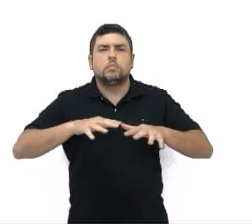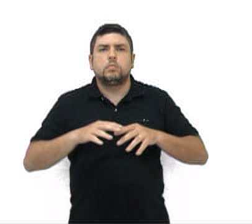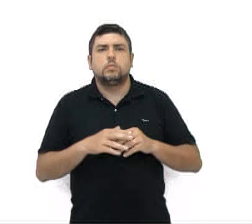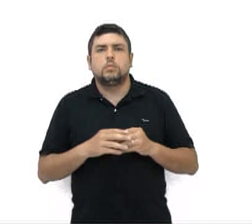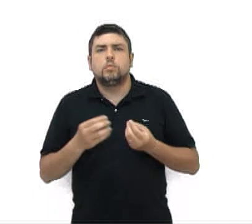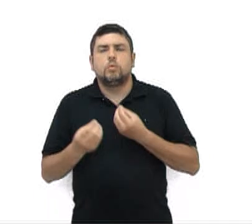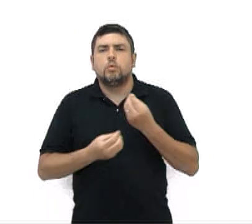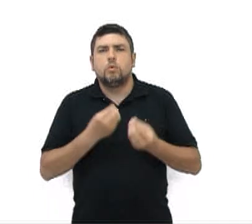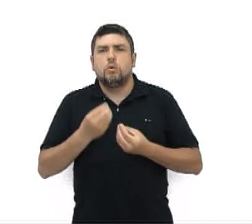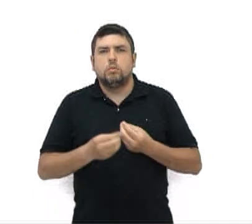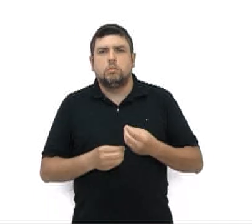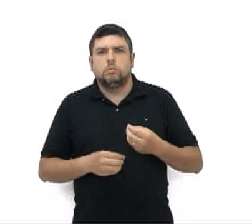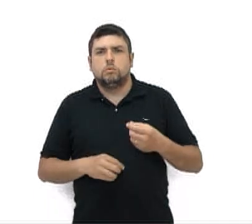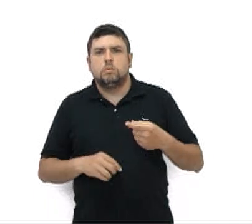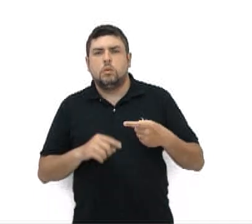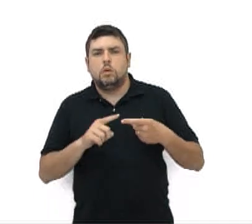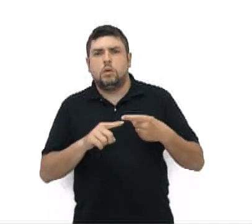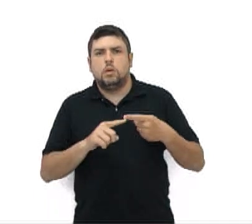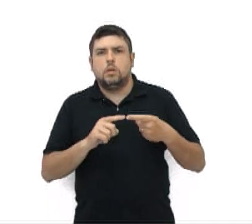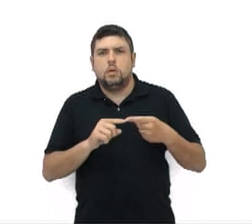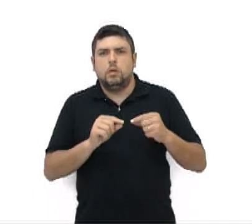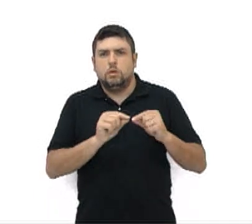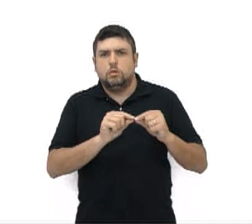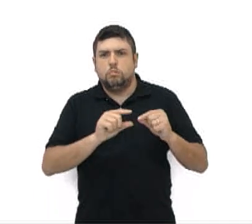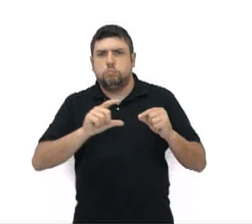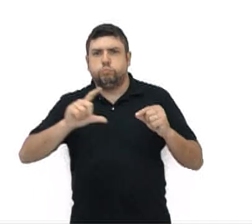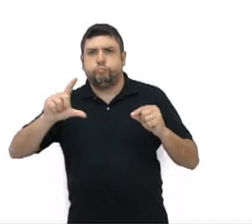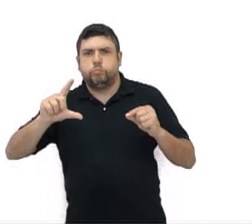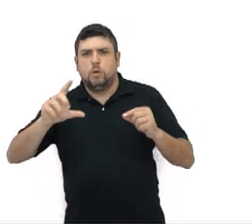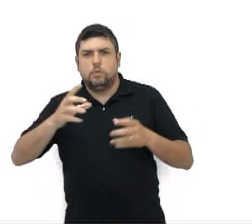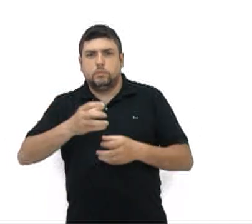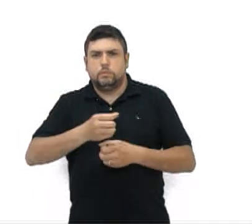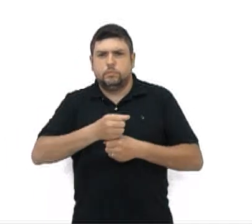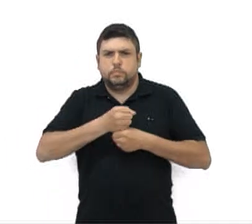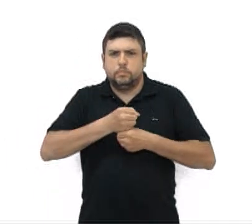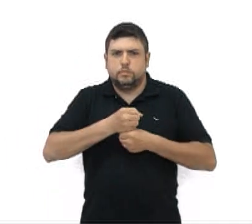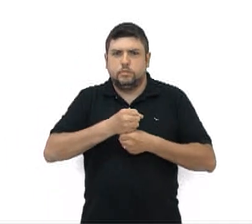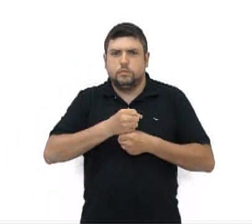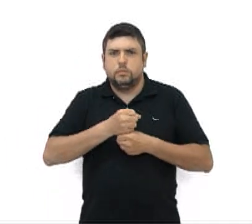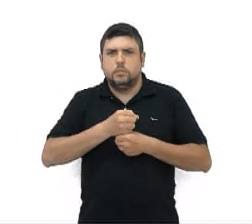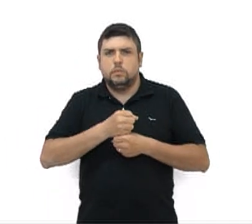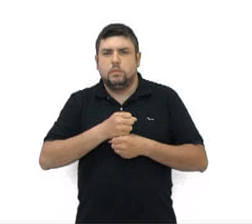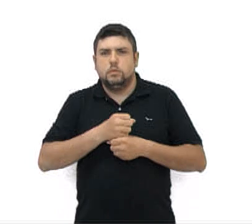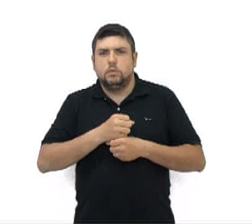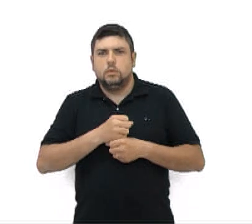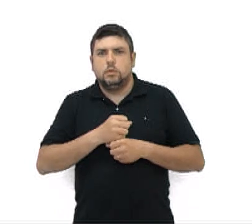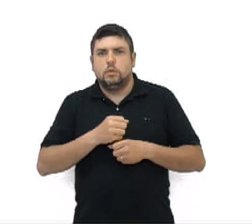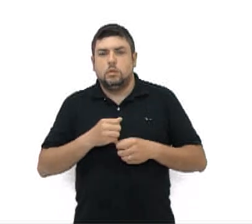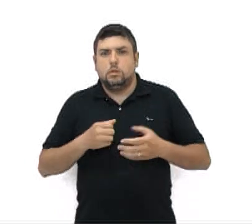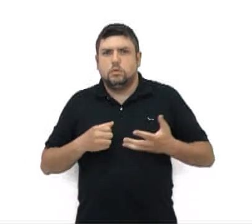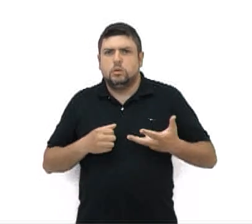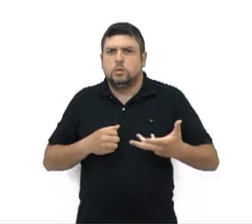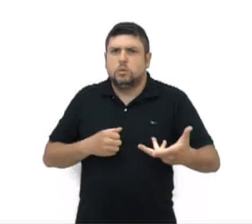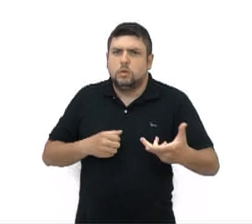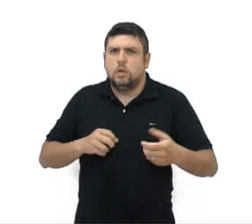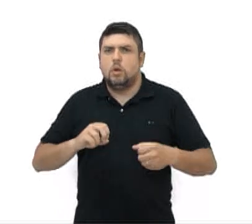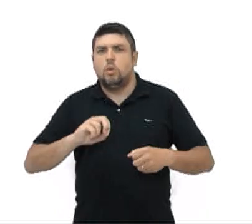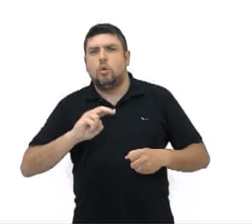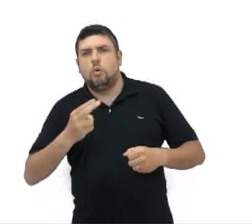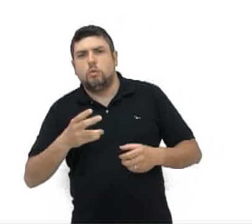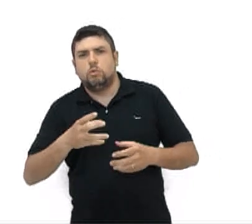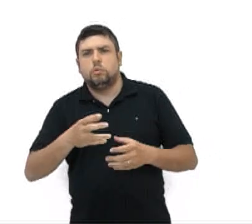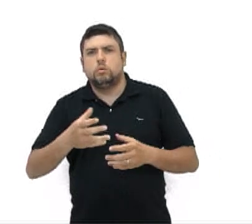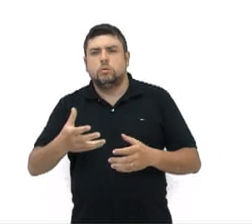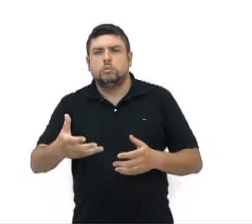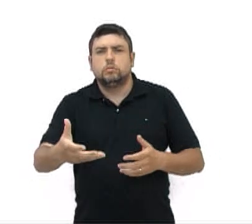como progressivo e retrógrado e acelerado ou retardado. Ou